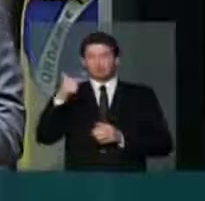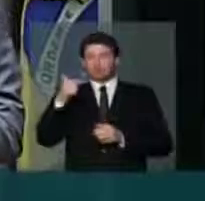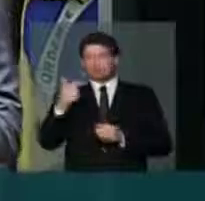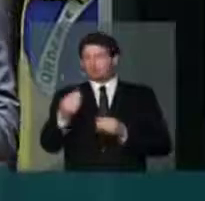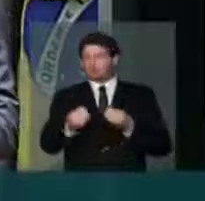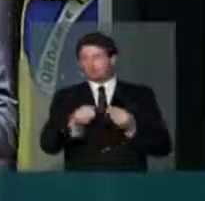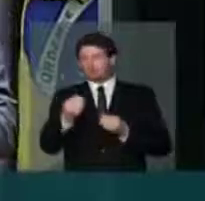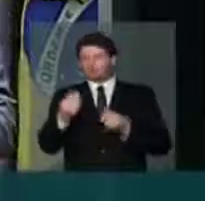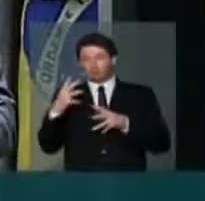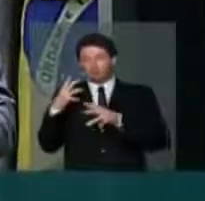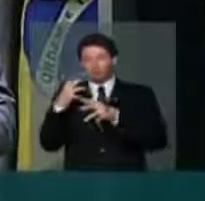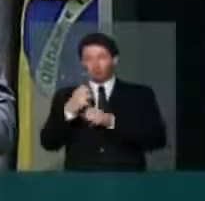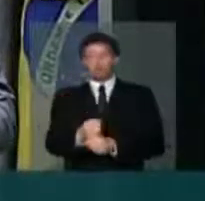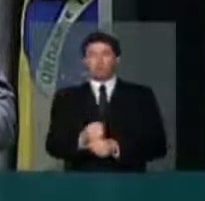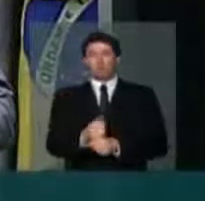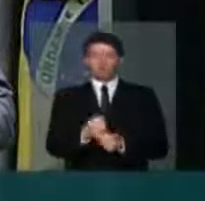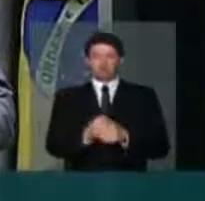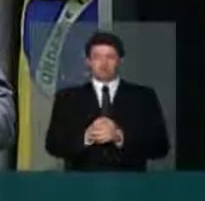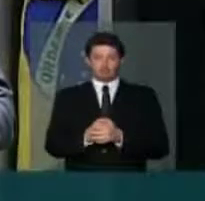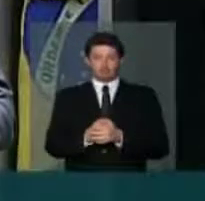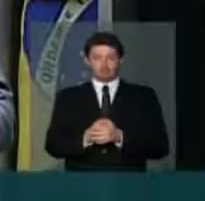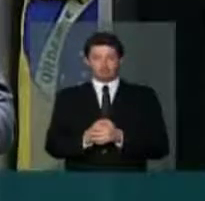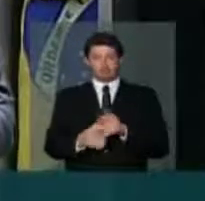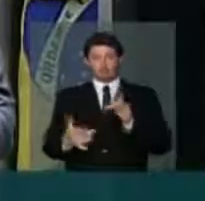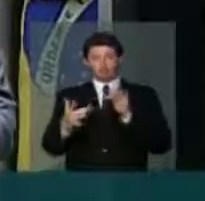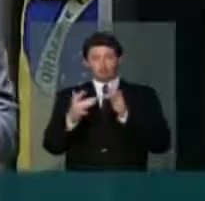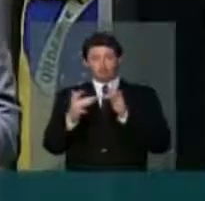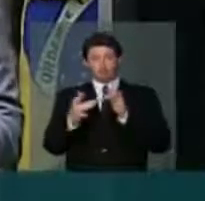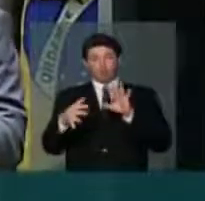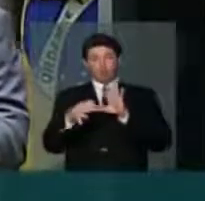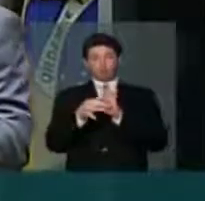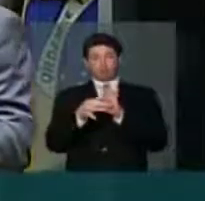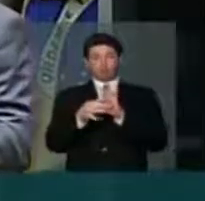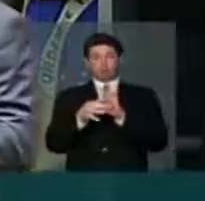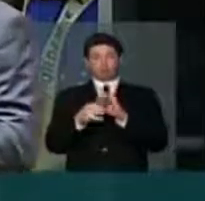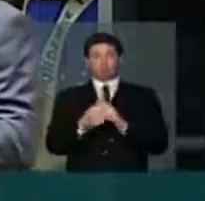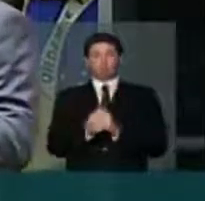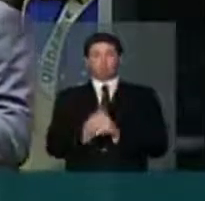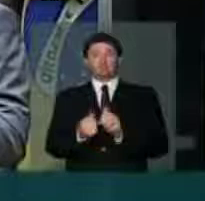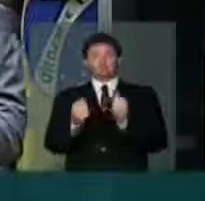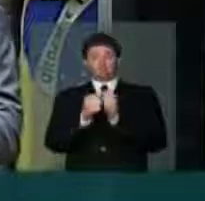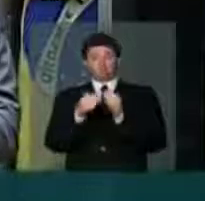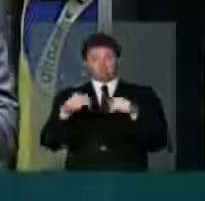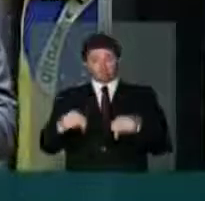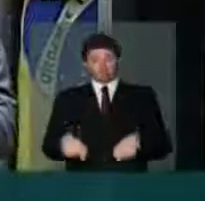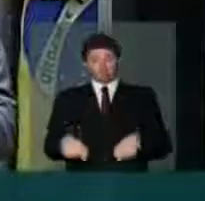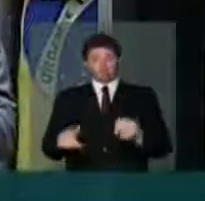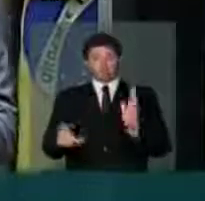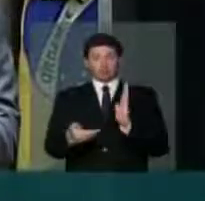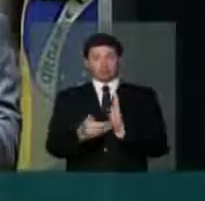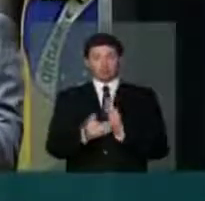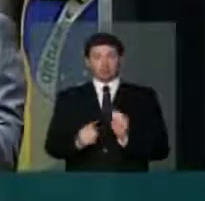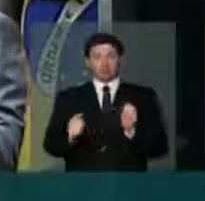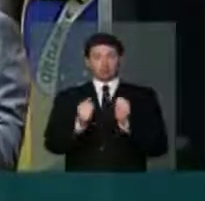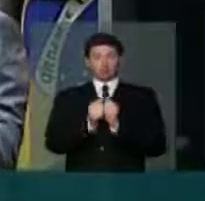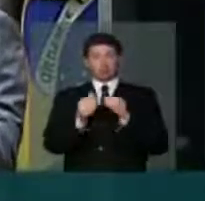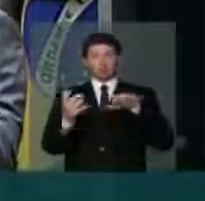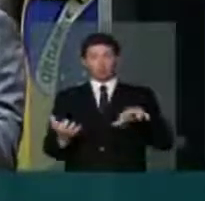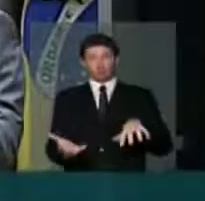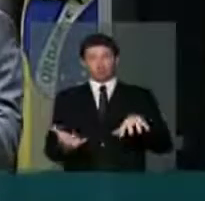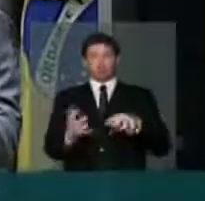conseguir restabelecer uma conexão viável com esta Casa e com o